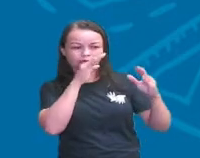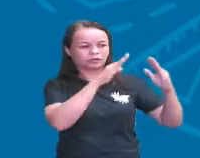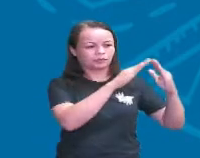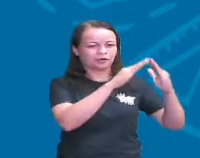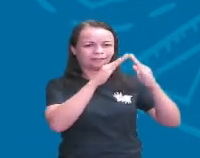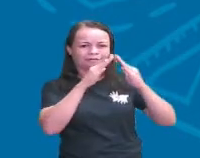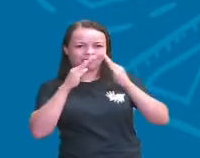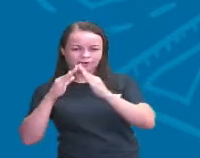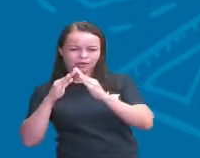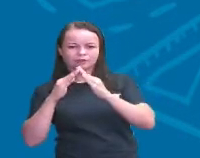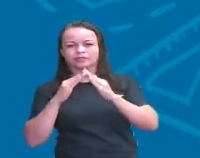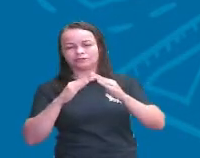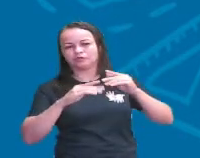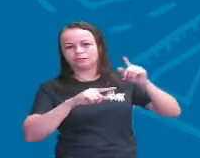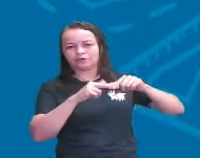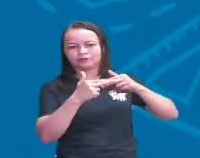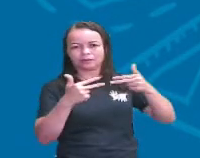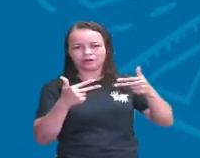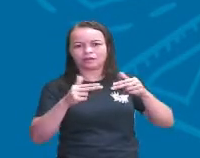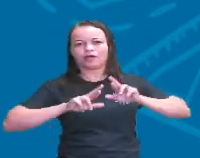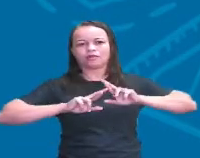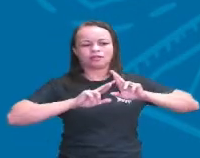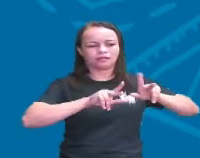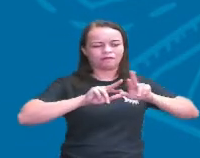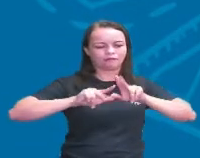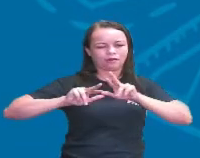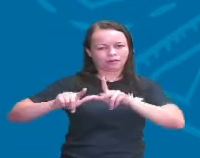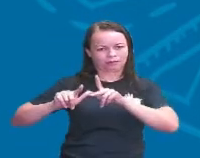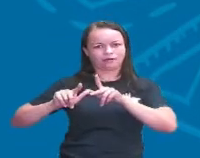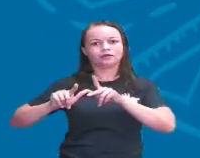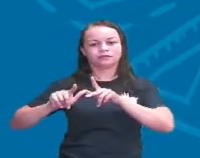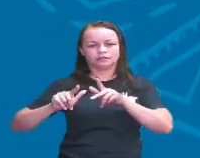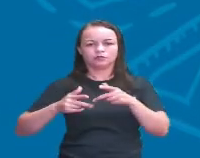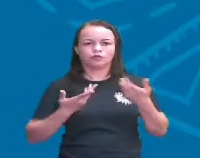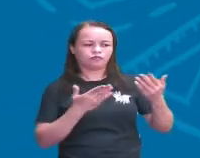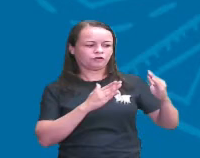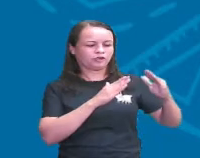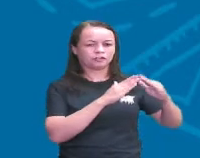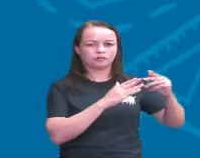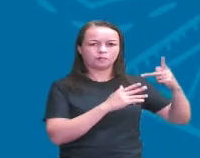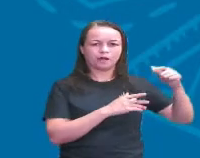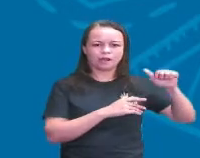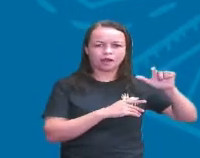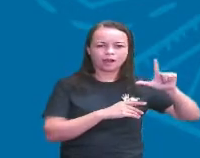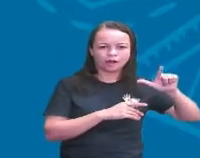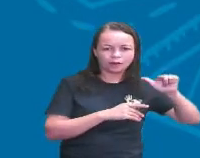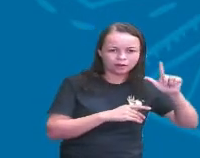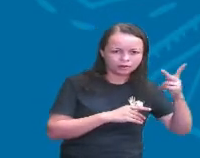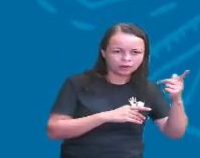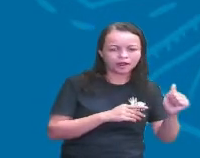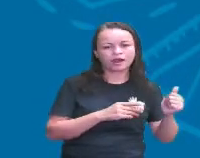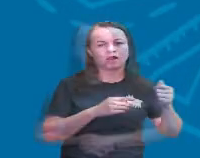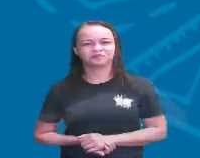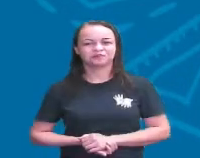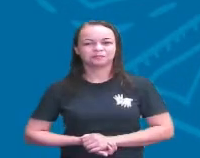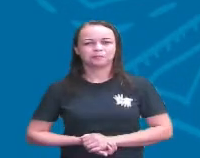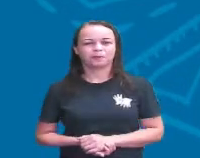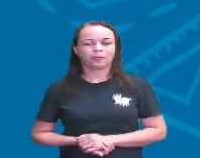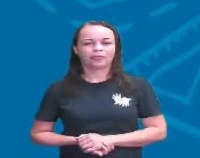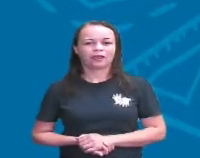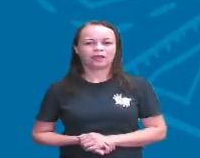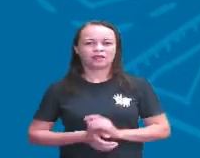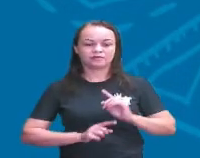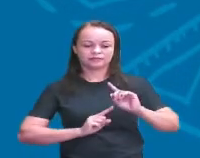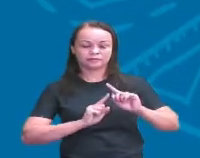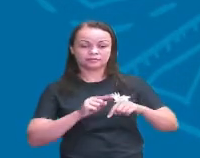de um material diferente. Um fez de palha, o outro fez de barro e o outro fez de concreto. Depois